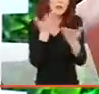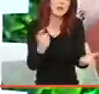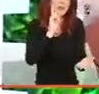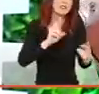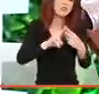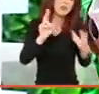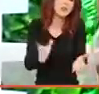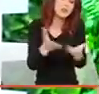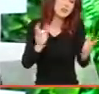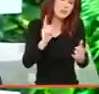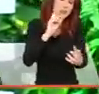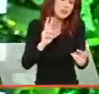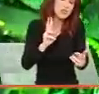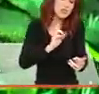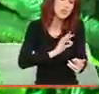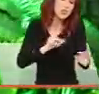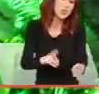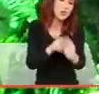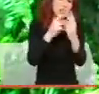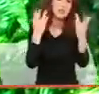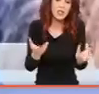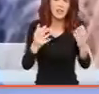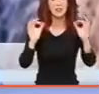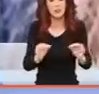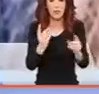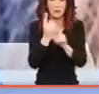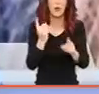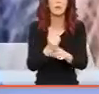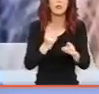braços abertos à espera de barco para a margem certa.